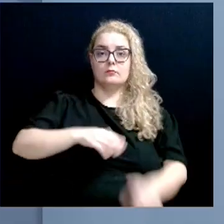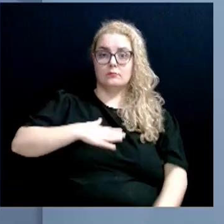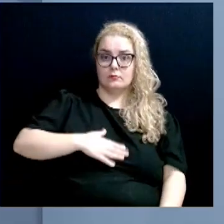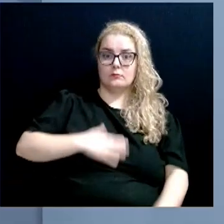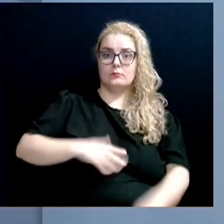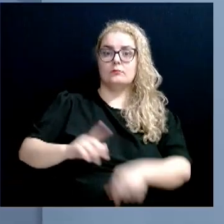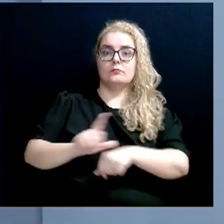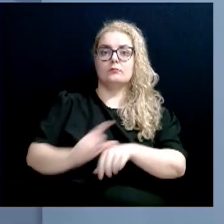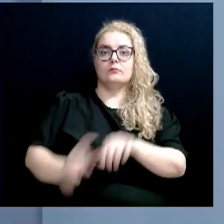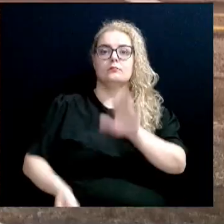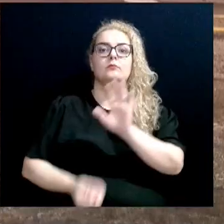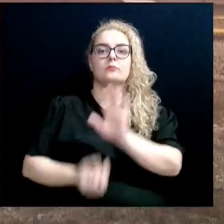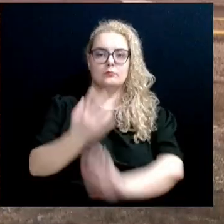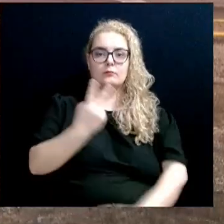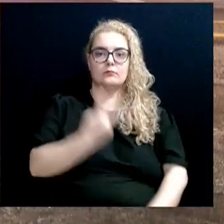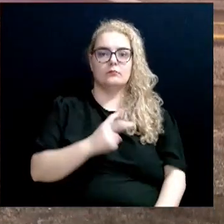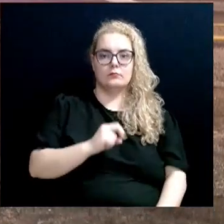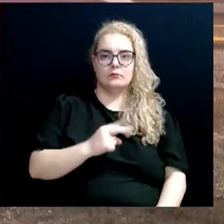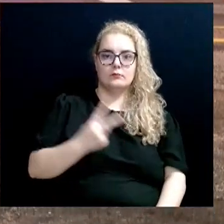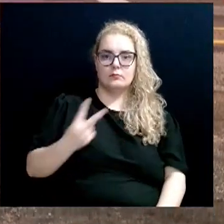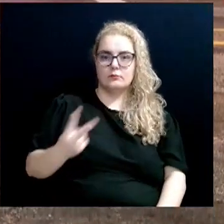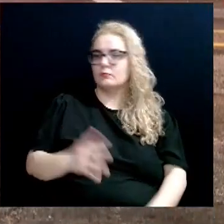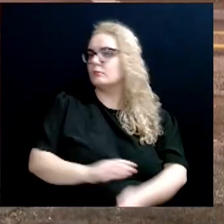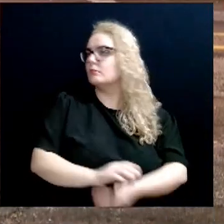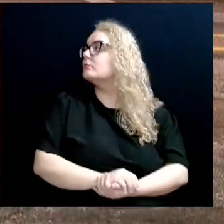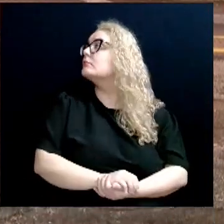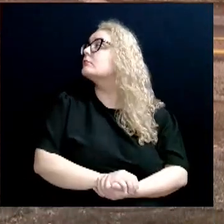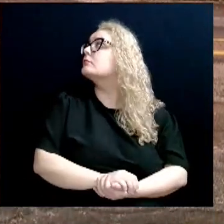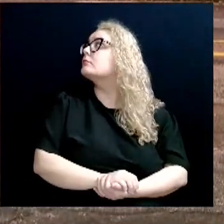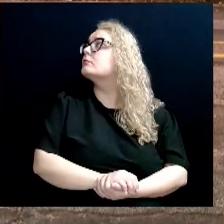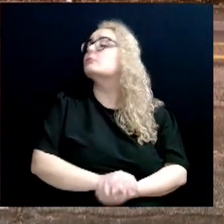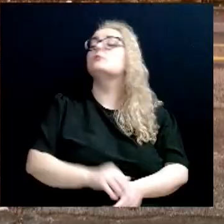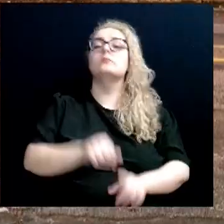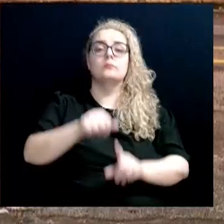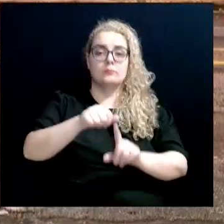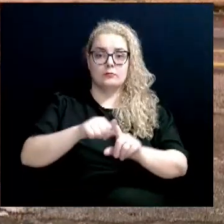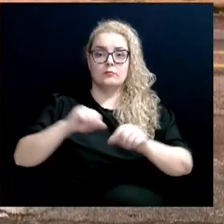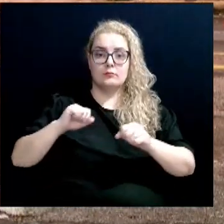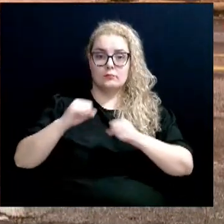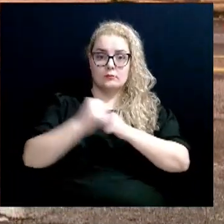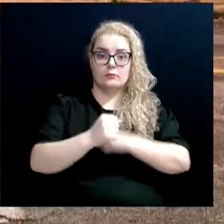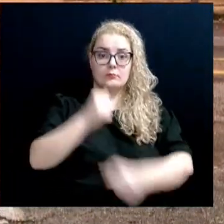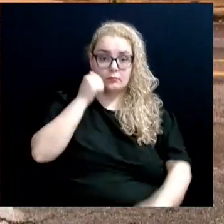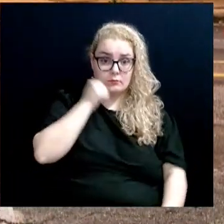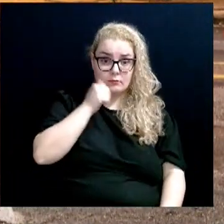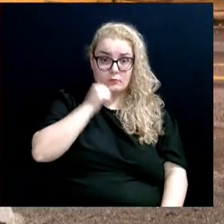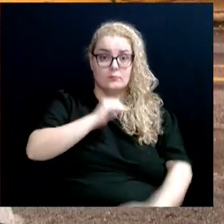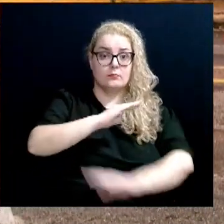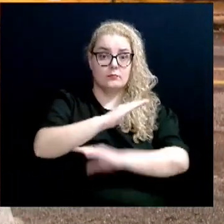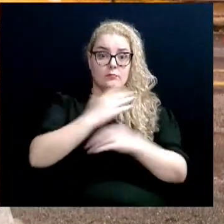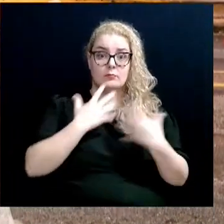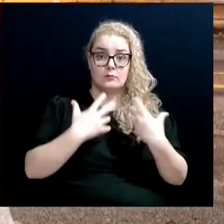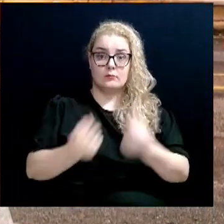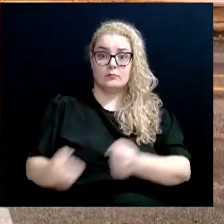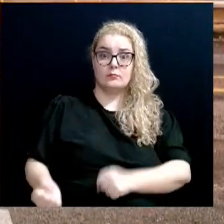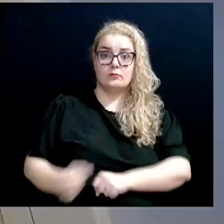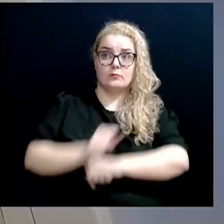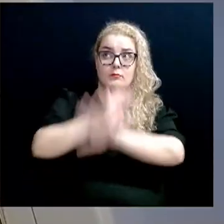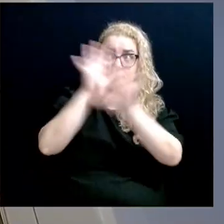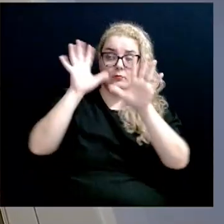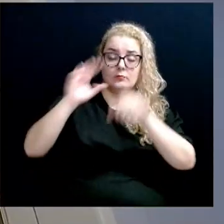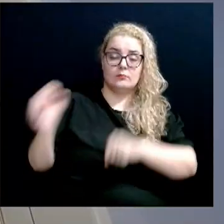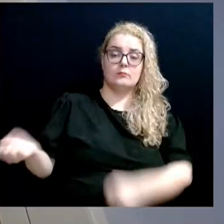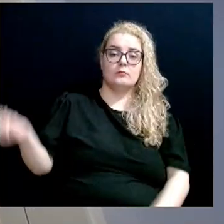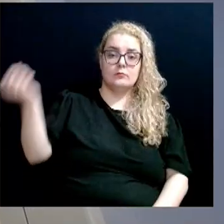em 2022. No mês de proteção à mulher, a Câmara adotou a iluminação lilás em alusão ao tema